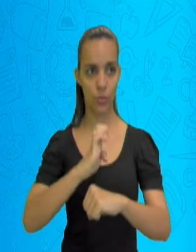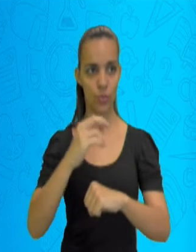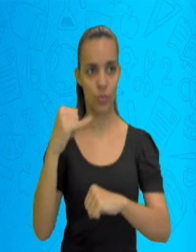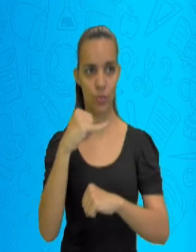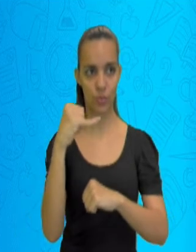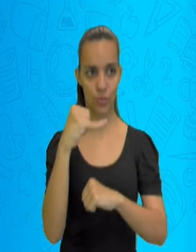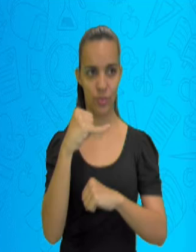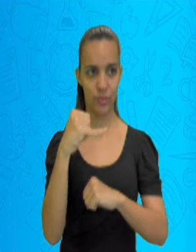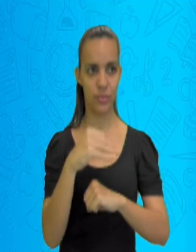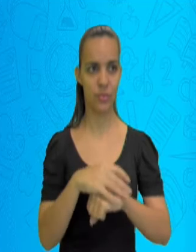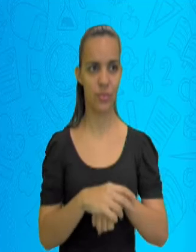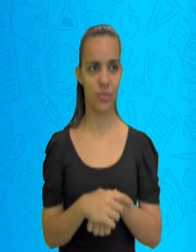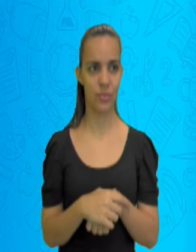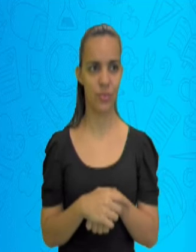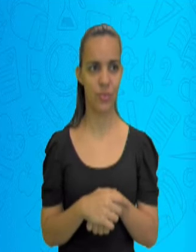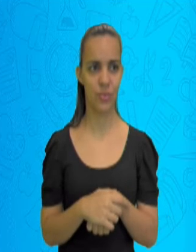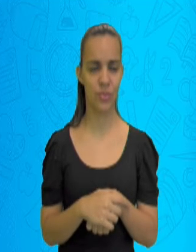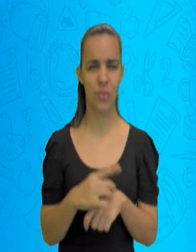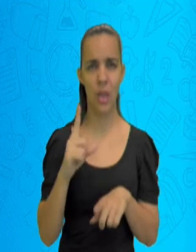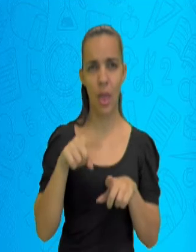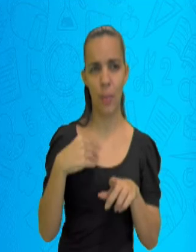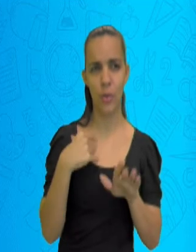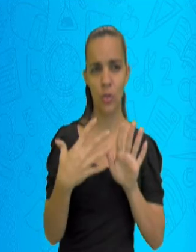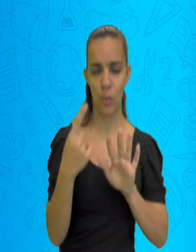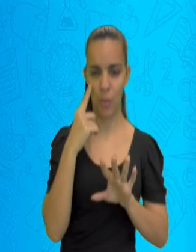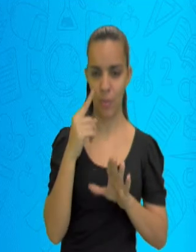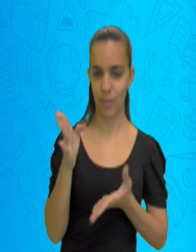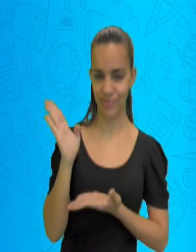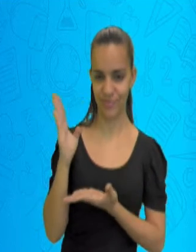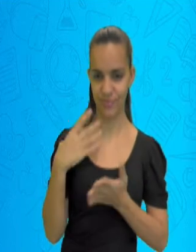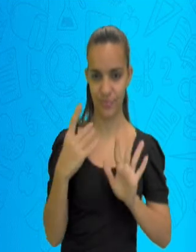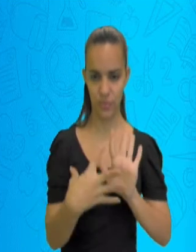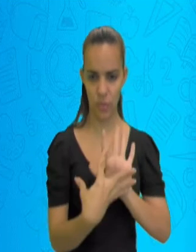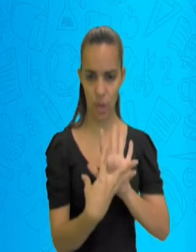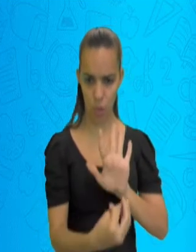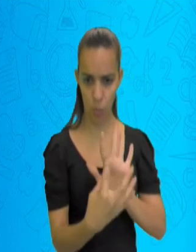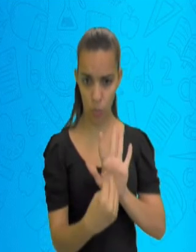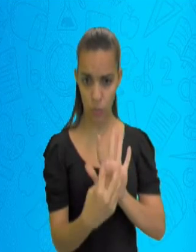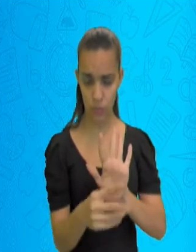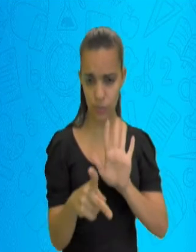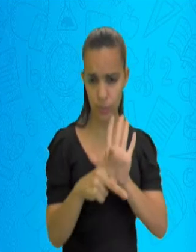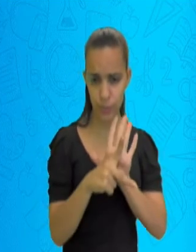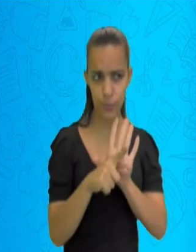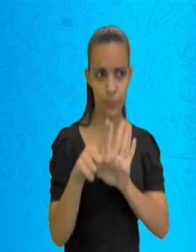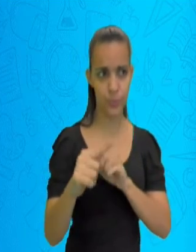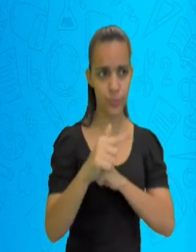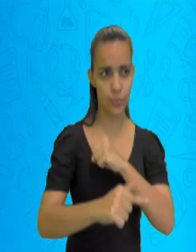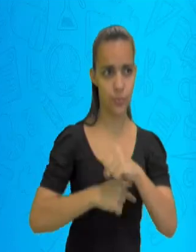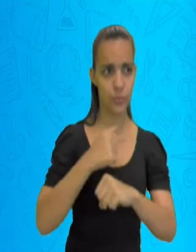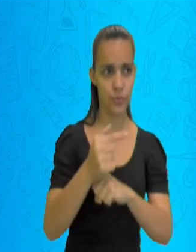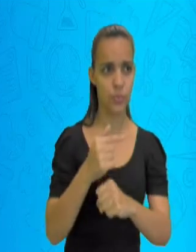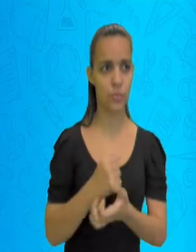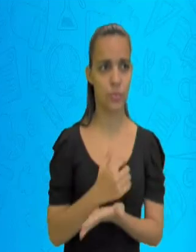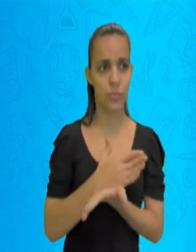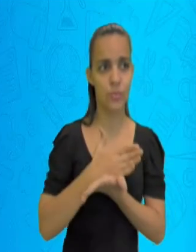este passou a ser o modelo atômico conhecido como modelo atômico